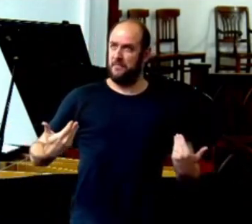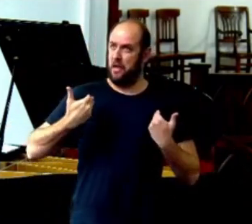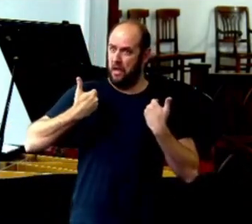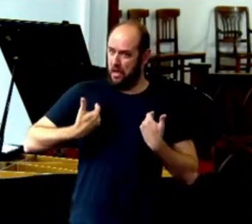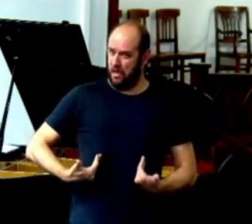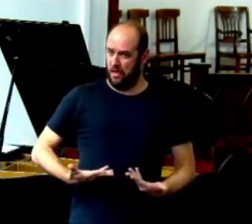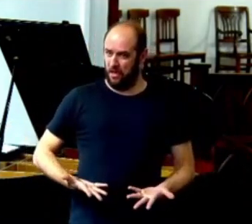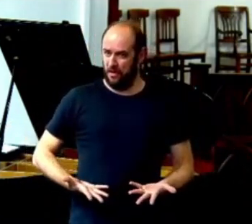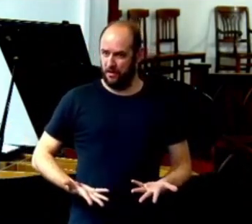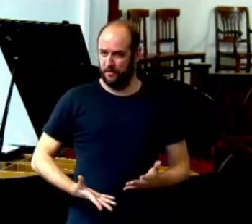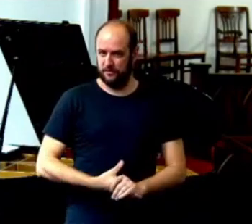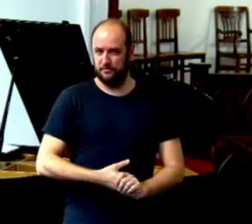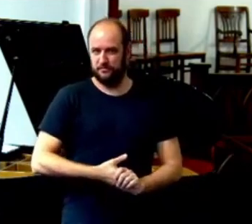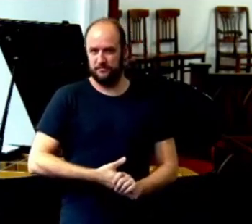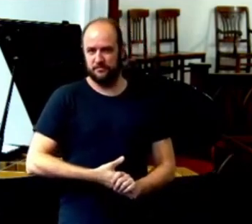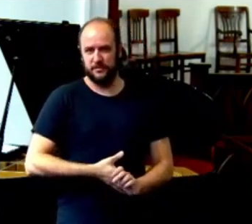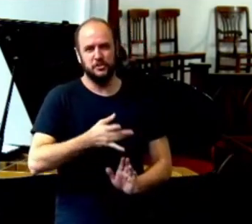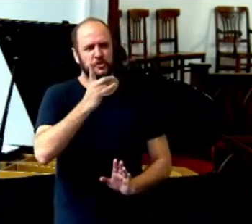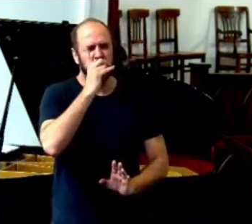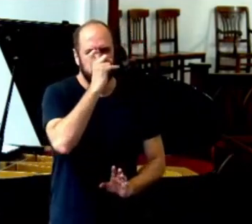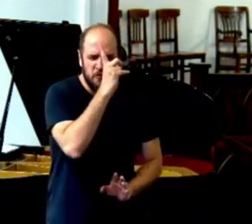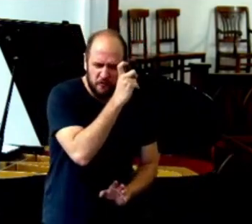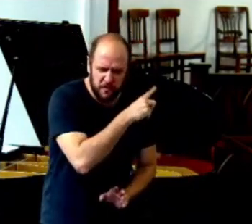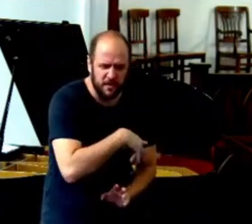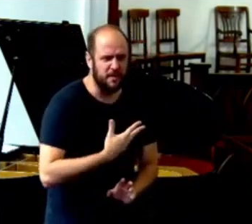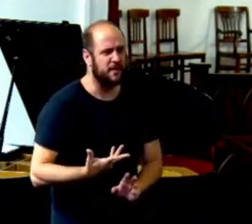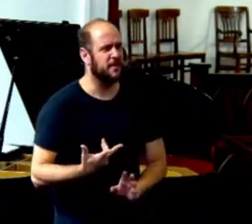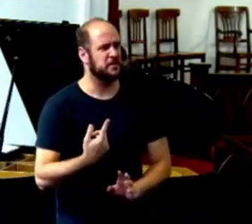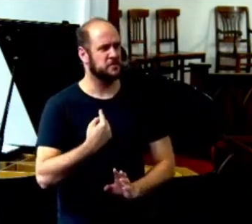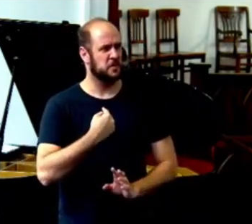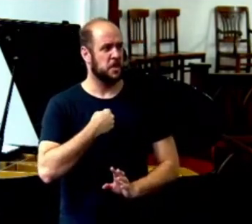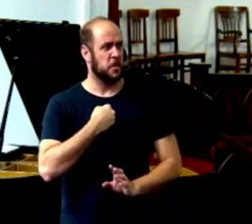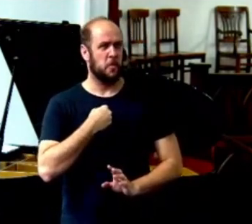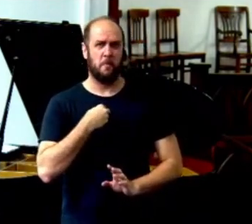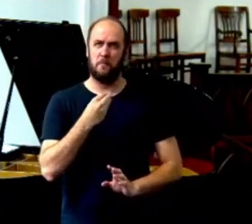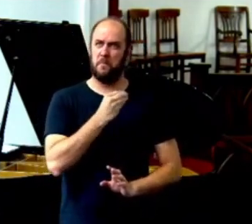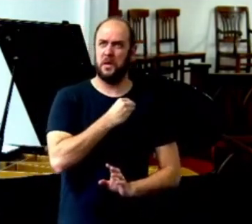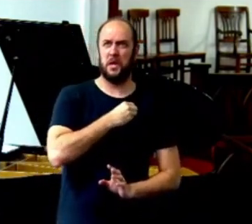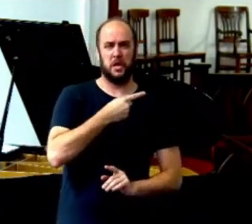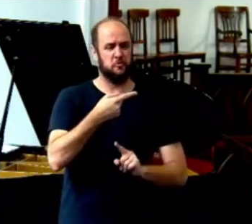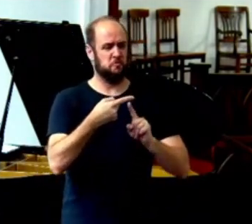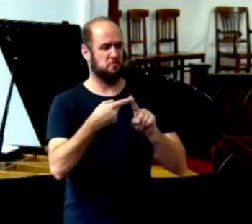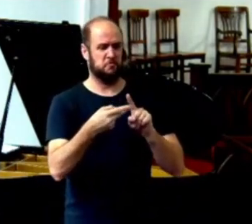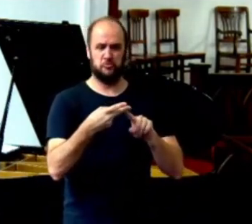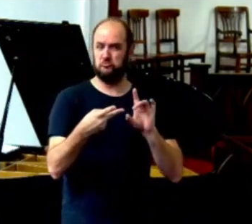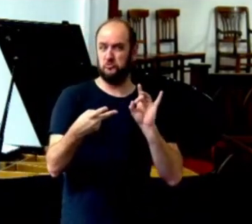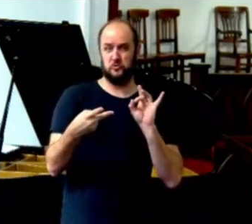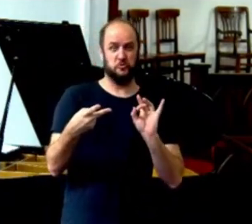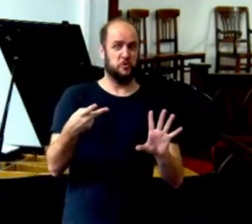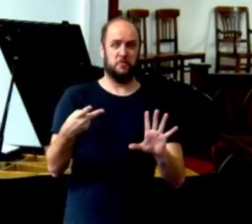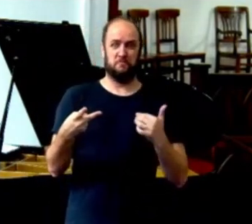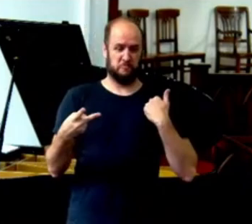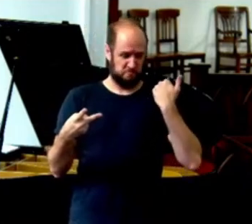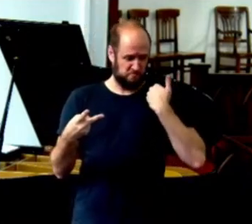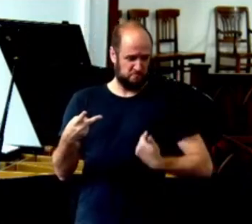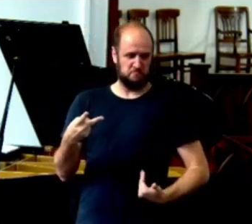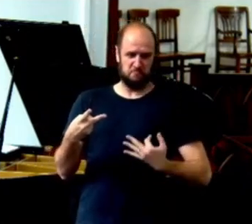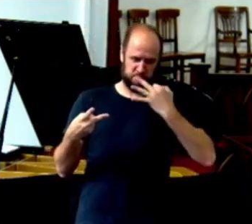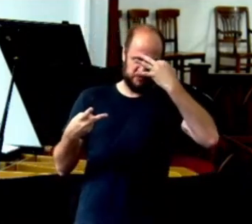Olha, eu vou fazer um exercício mais difícil. Olha, talvez eu tenha 1 ou 2 itens na minha lista de